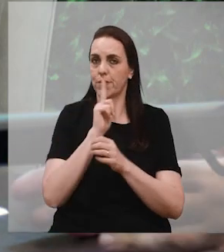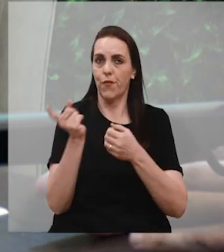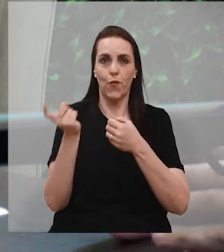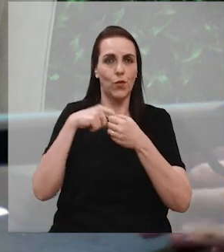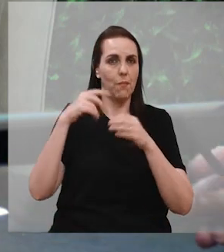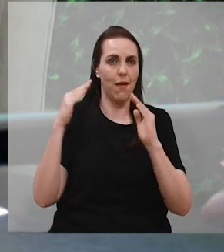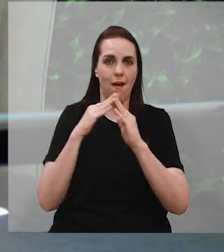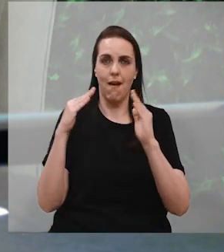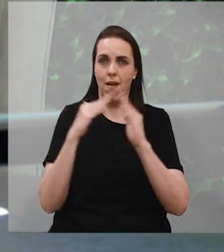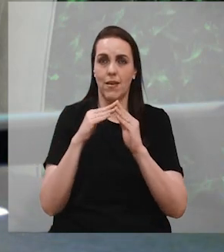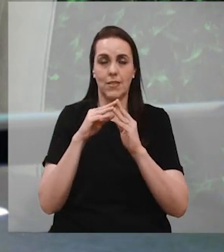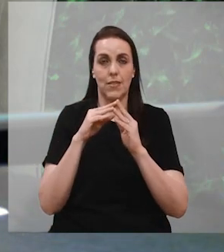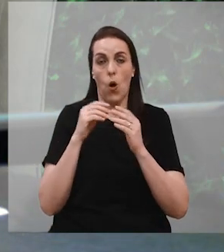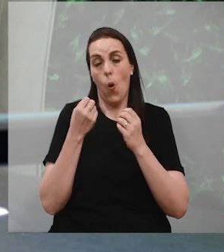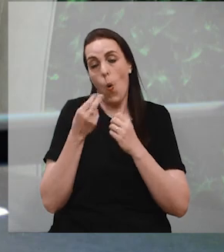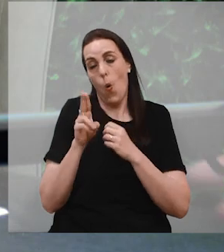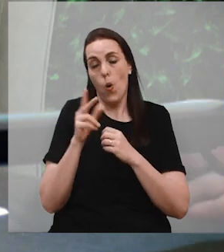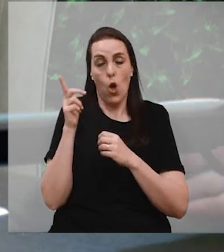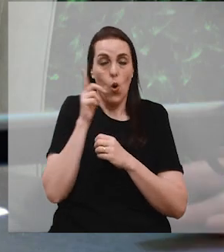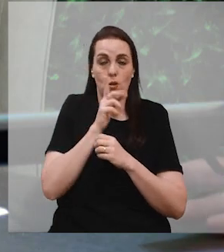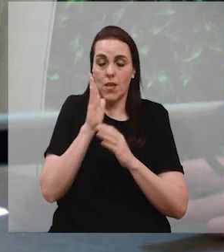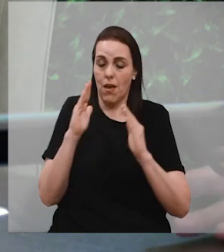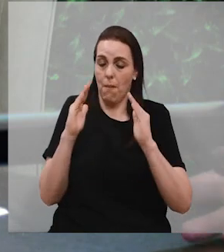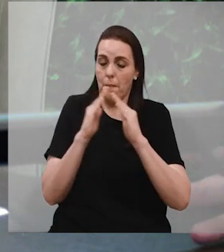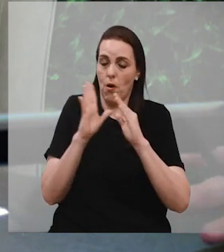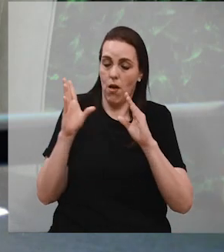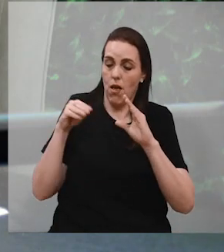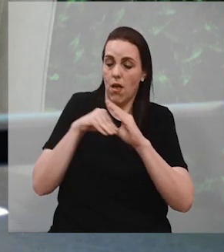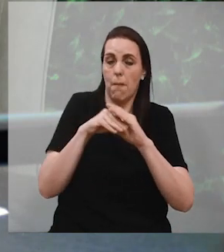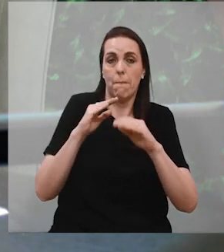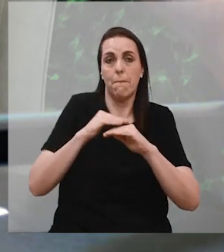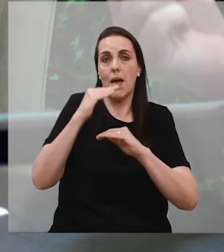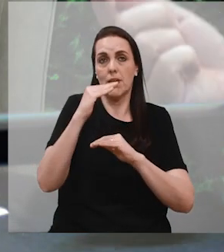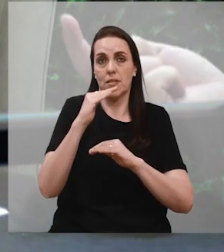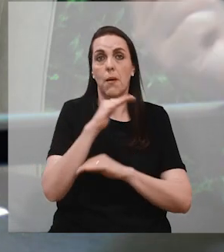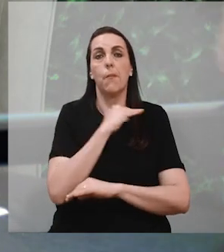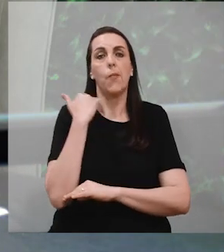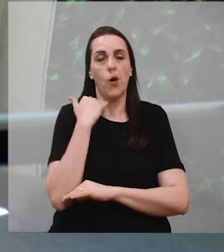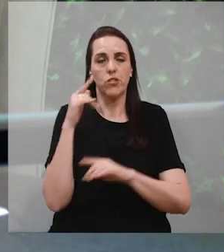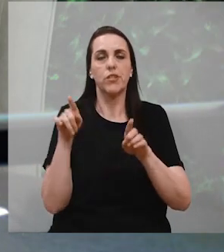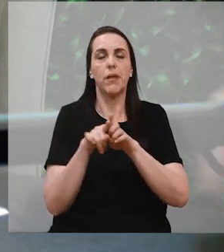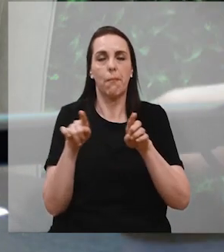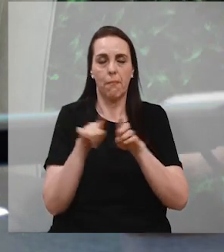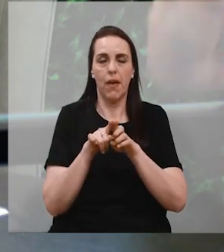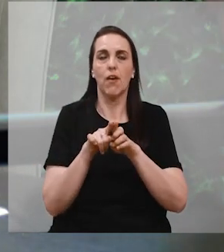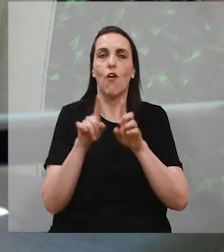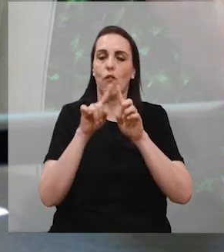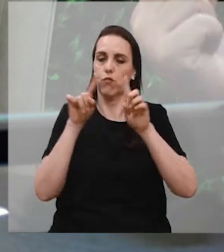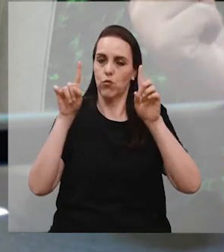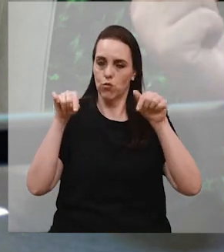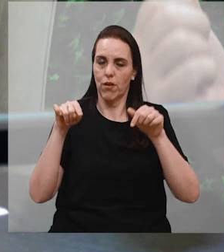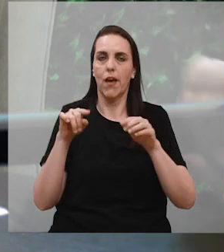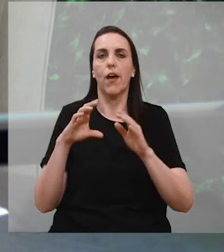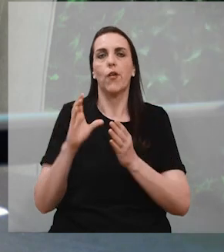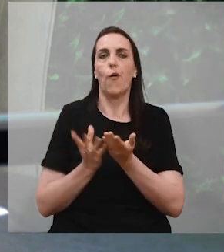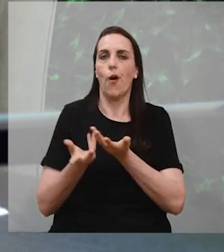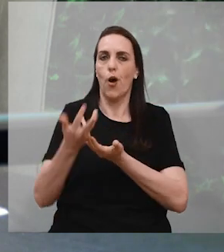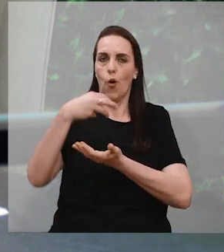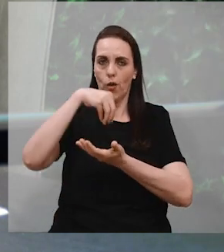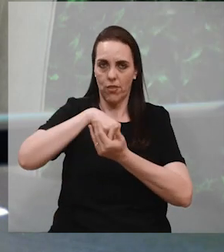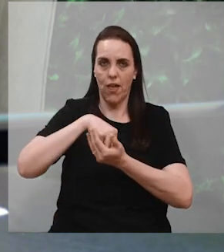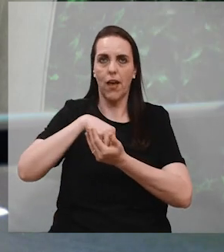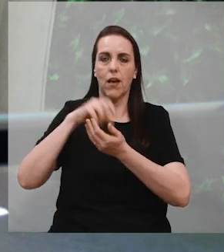com suas casas praticamente que não podem ser mais habitadas, né? E tivemos uma outra morte de um colaborador da Codeca, lá